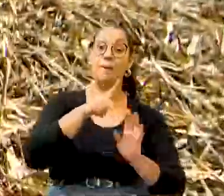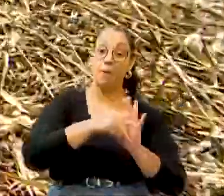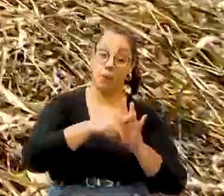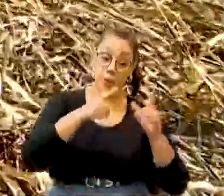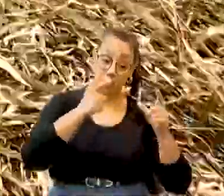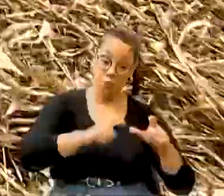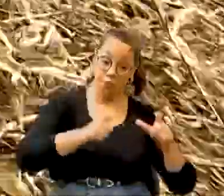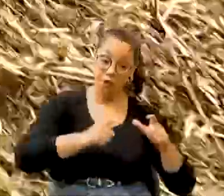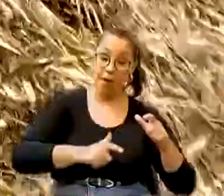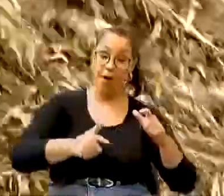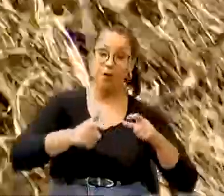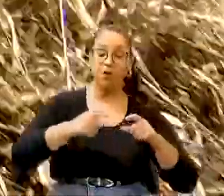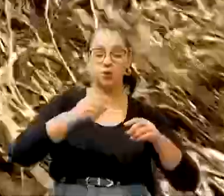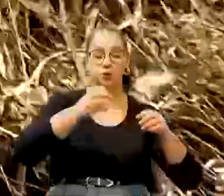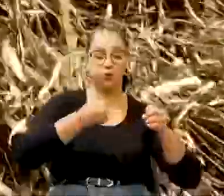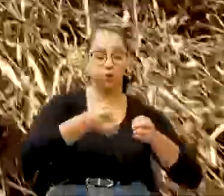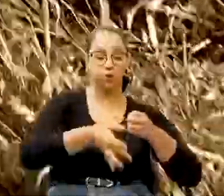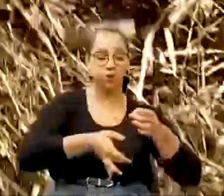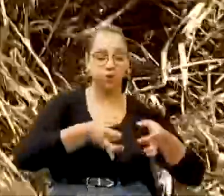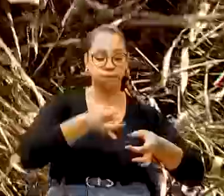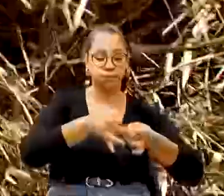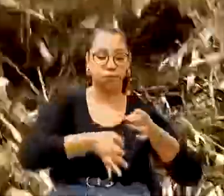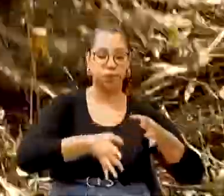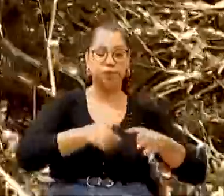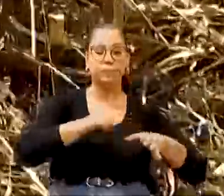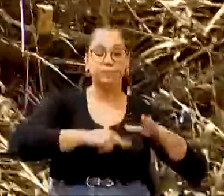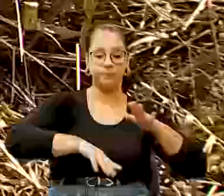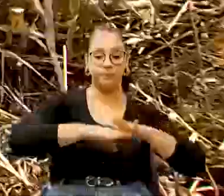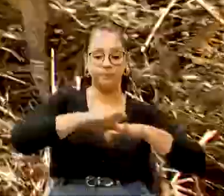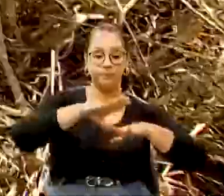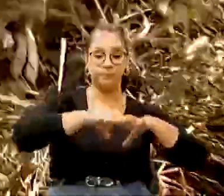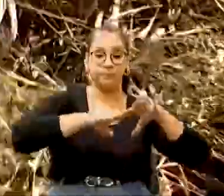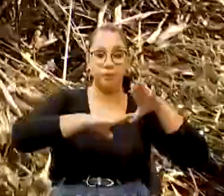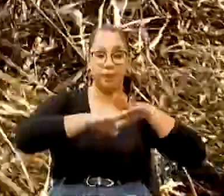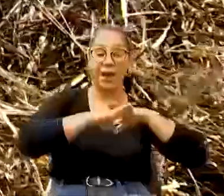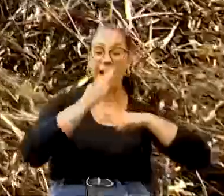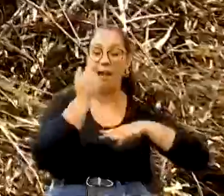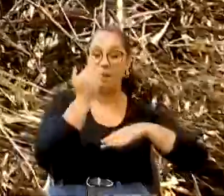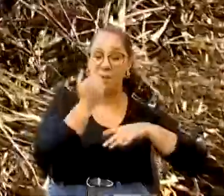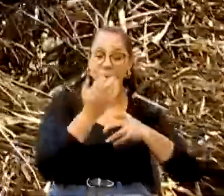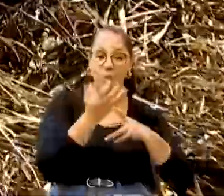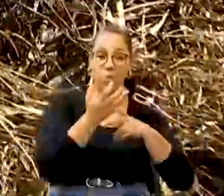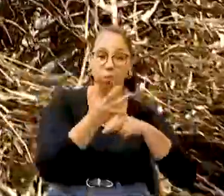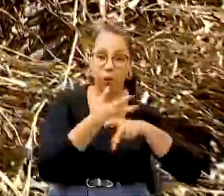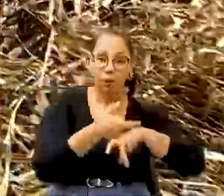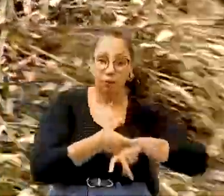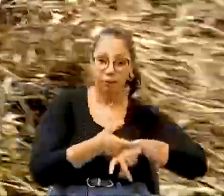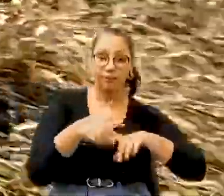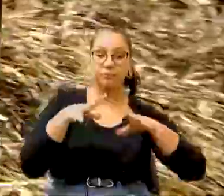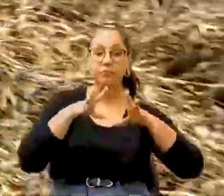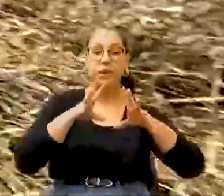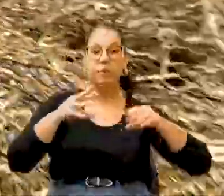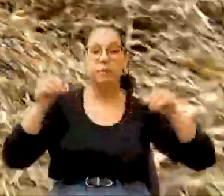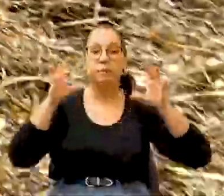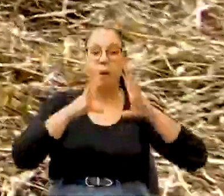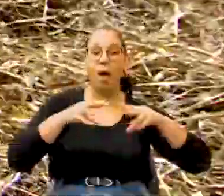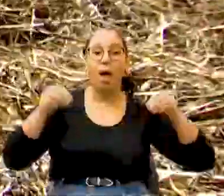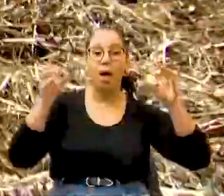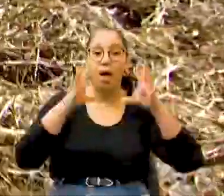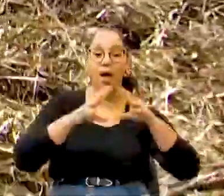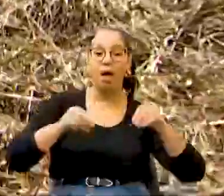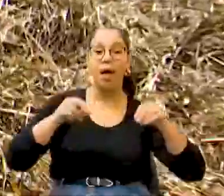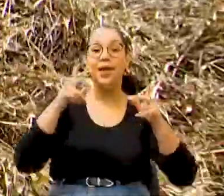aqui é a nossa leira de compostagem, onde acontece o processo de decomposição dos alimentos. A